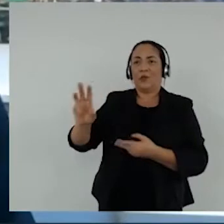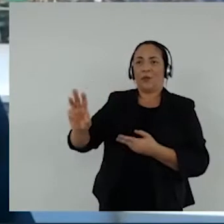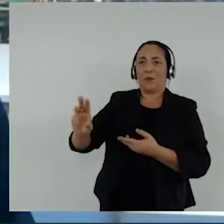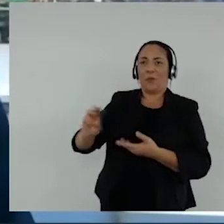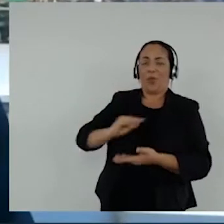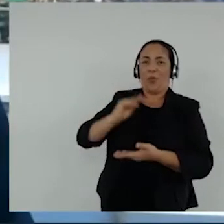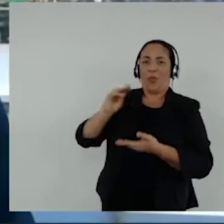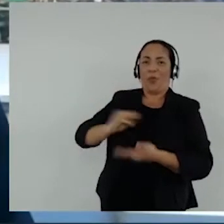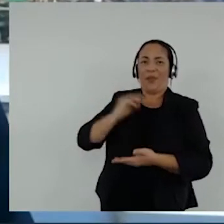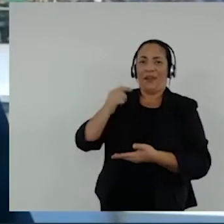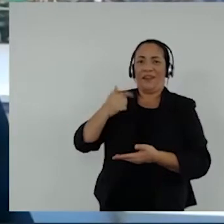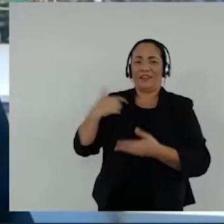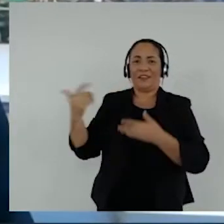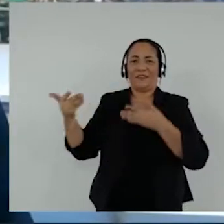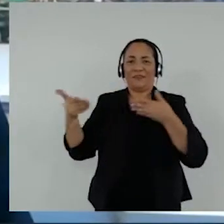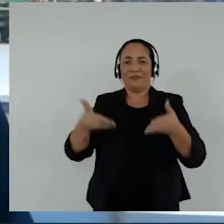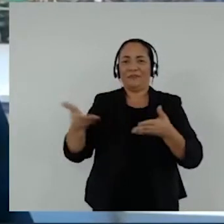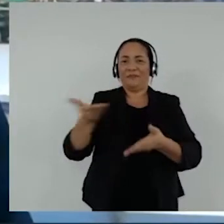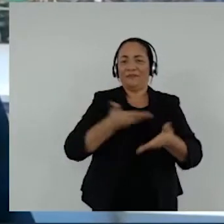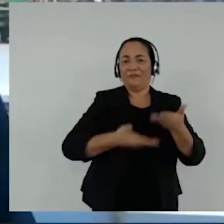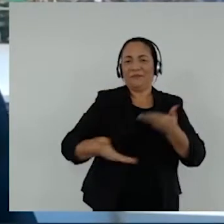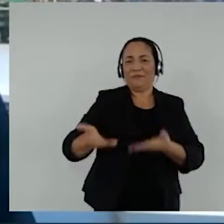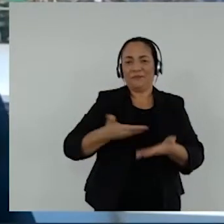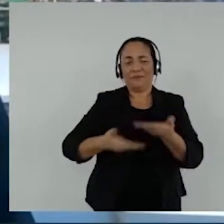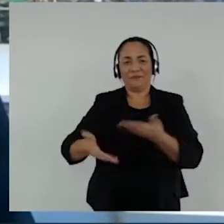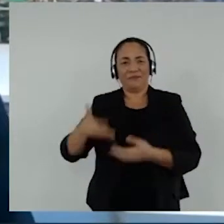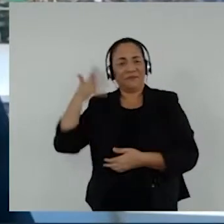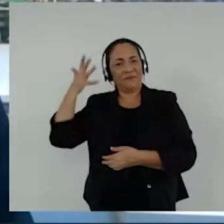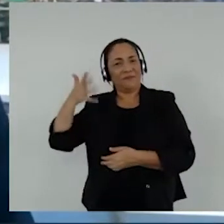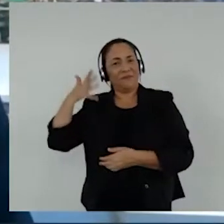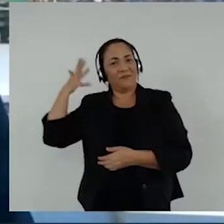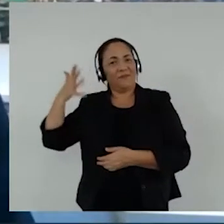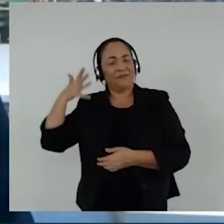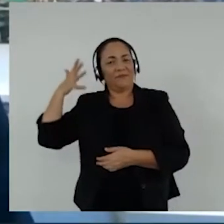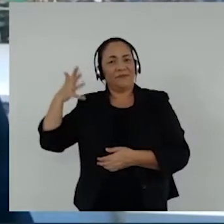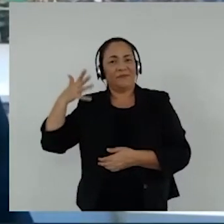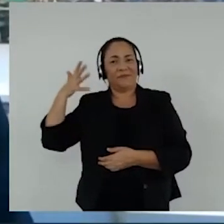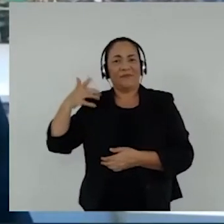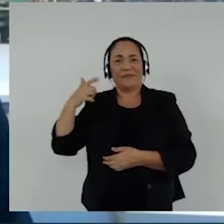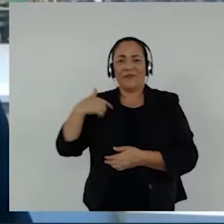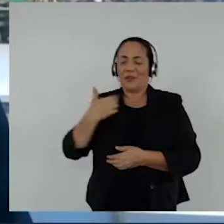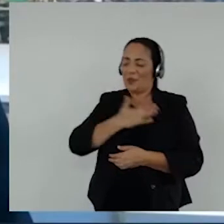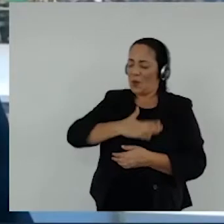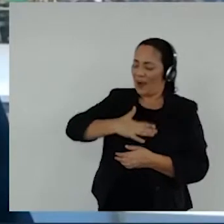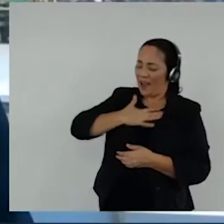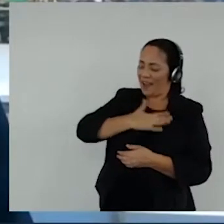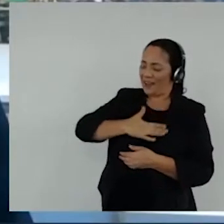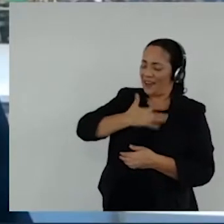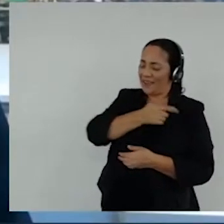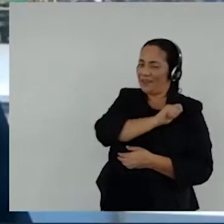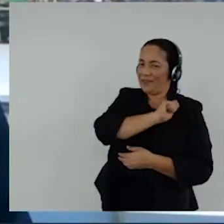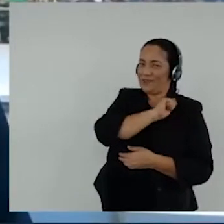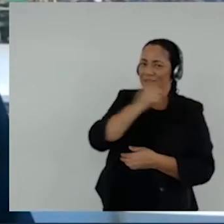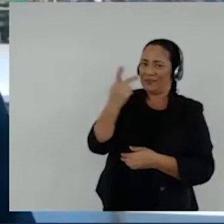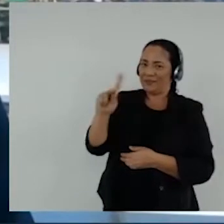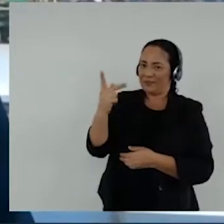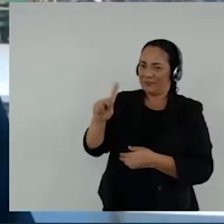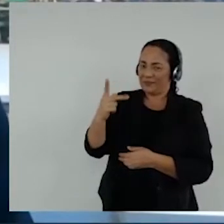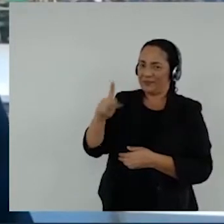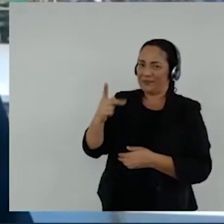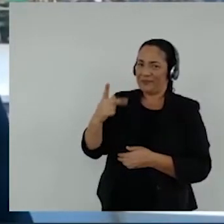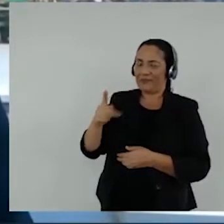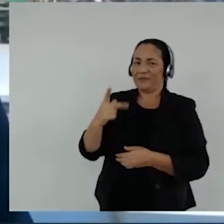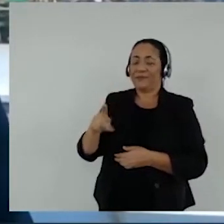quando anunciei que estaria compartilhando essa mesa com a senhora. Acho que atribuo a isso o carinho que seus alunos têm para com a senhora, né? O